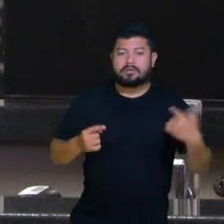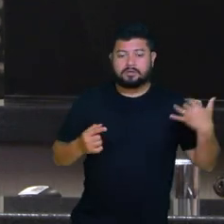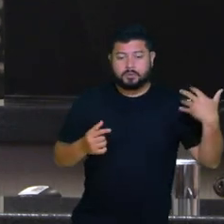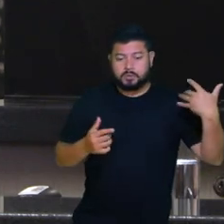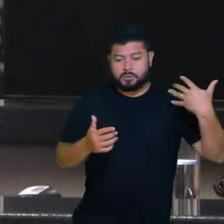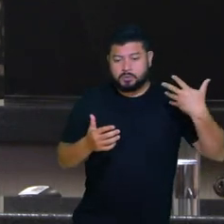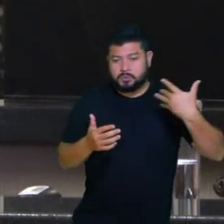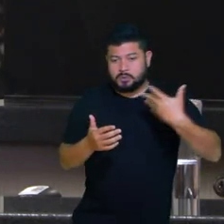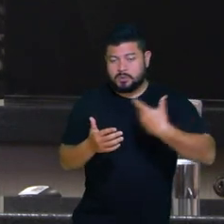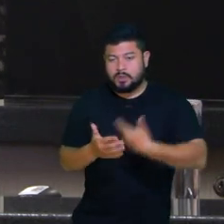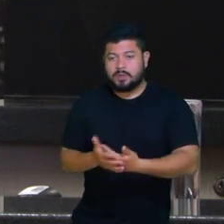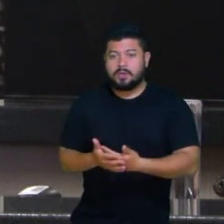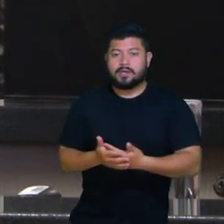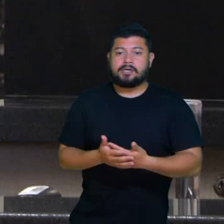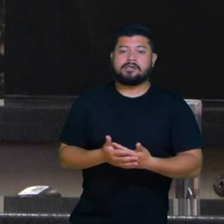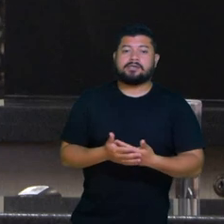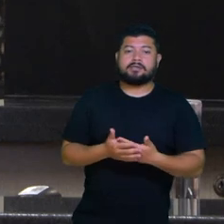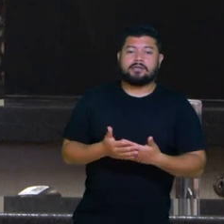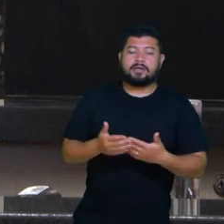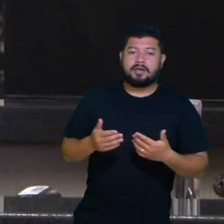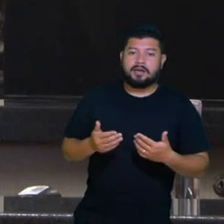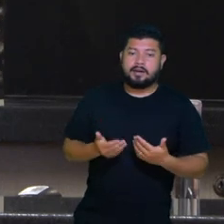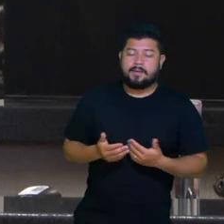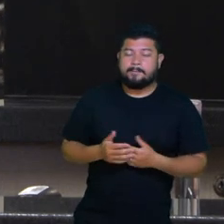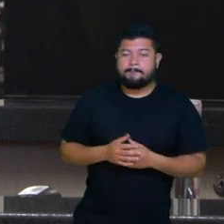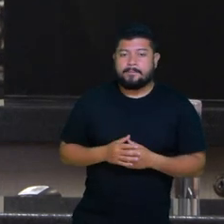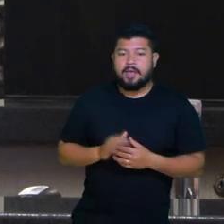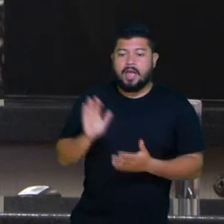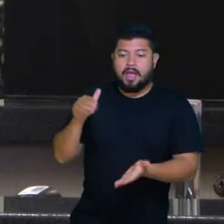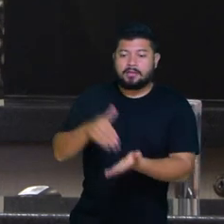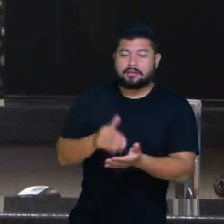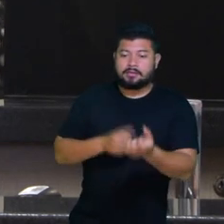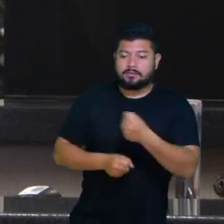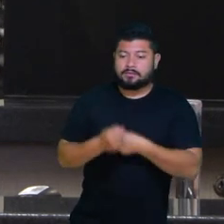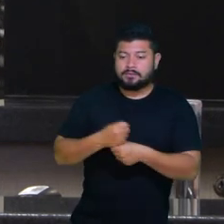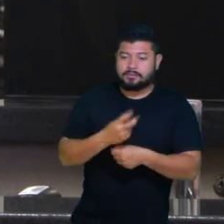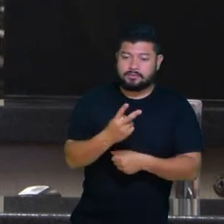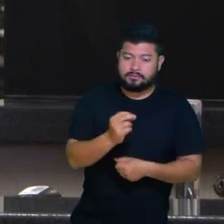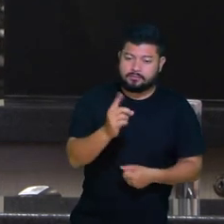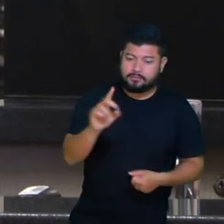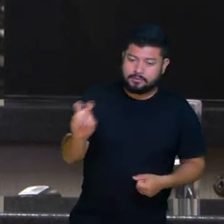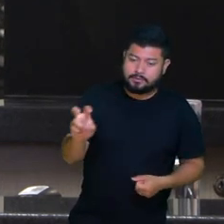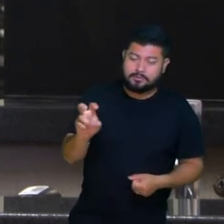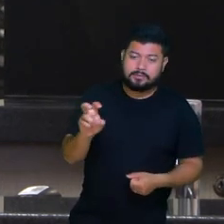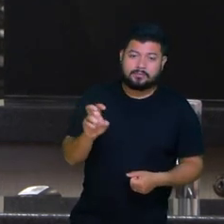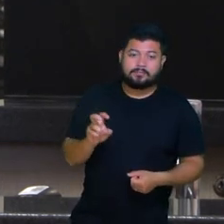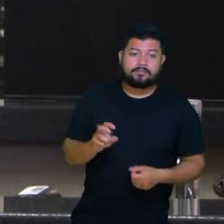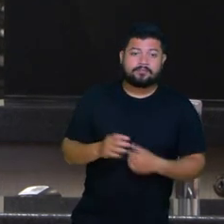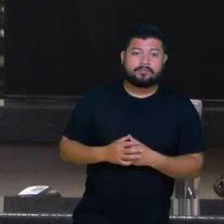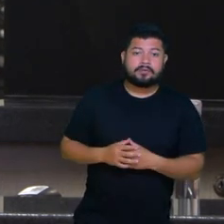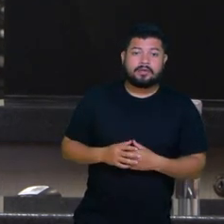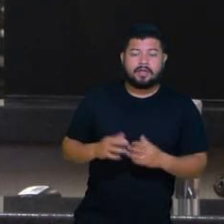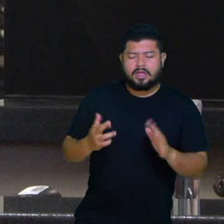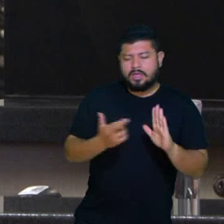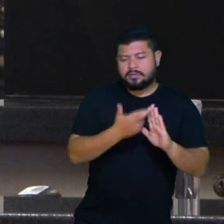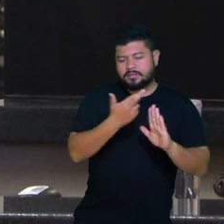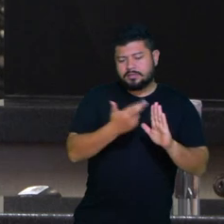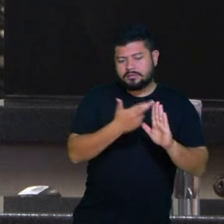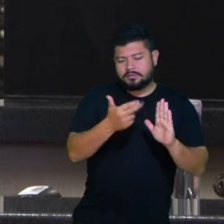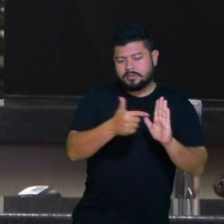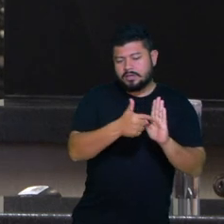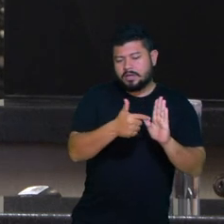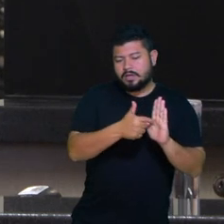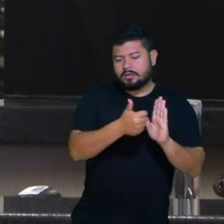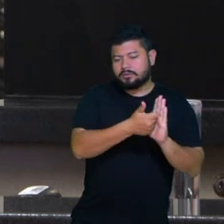nas últimas décadas no Brasil tá e o que que essa resolução traz